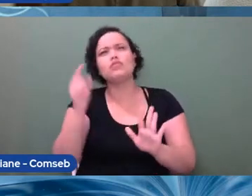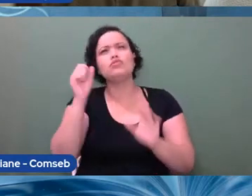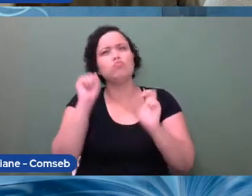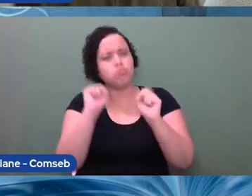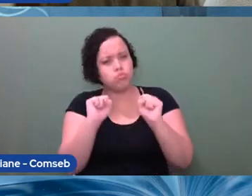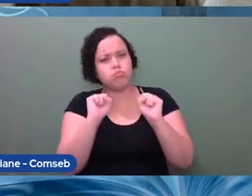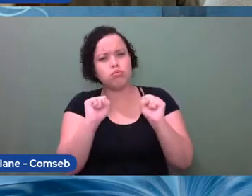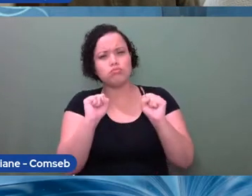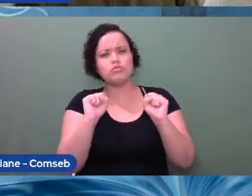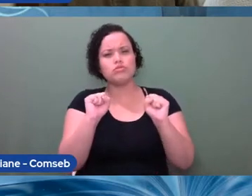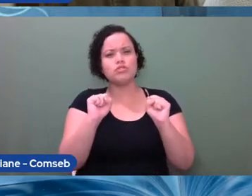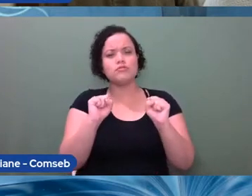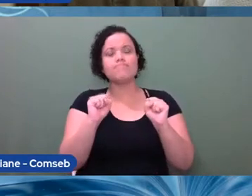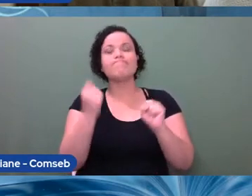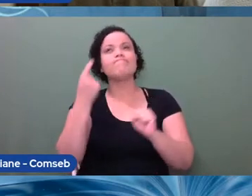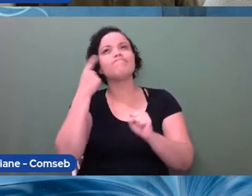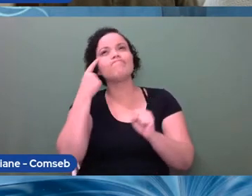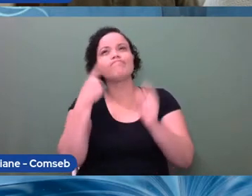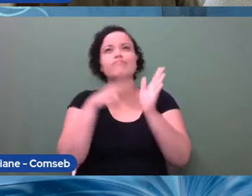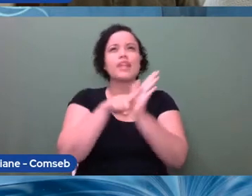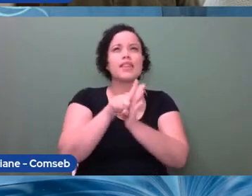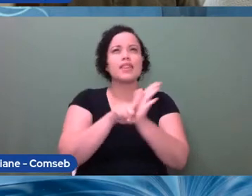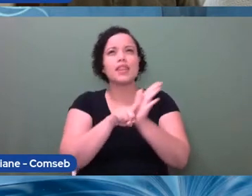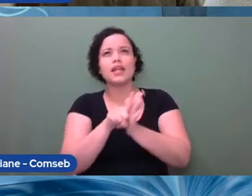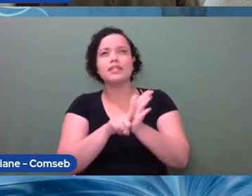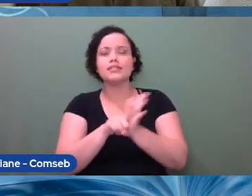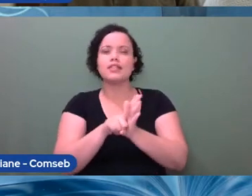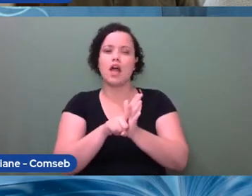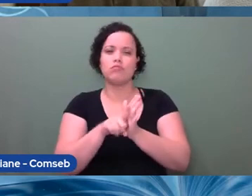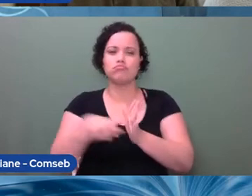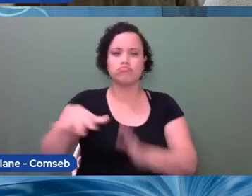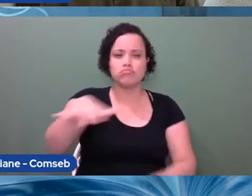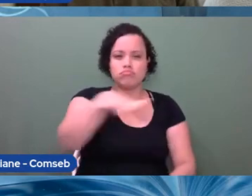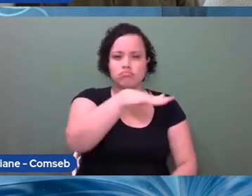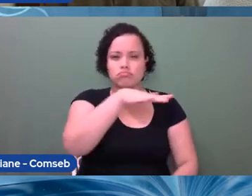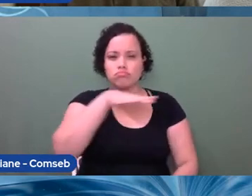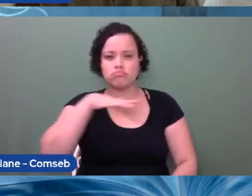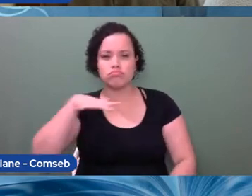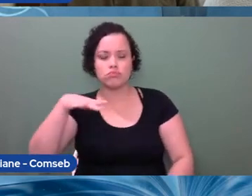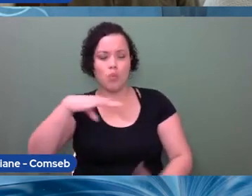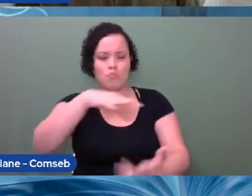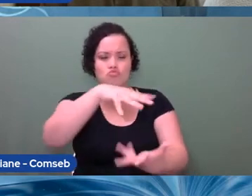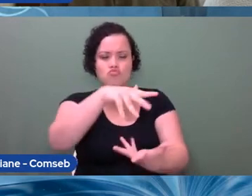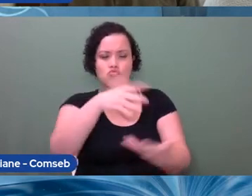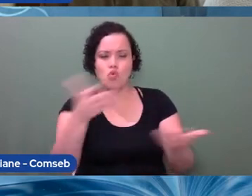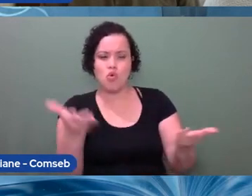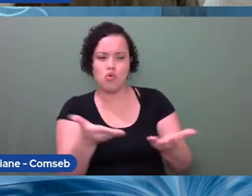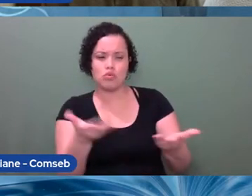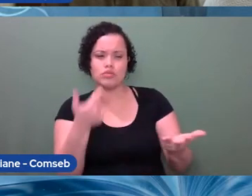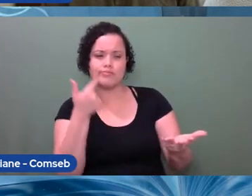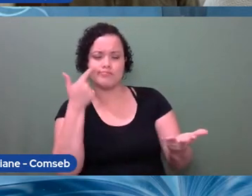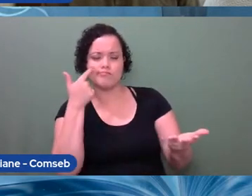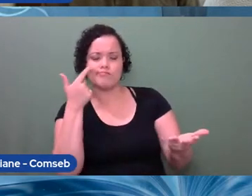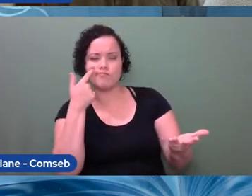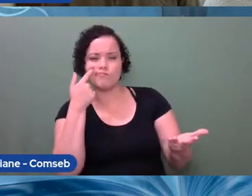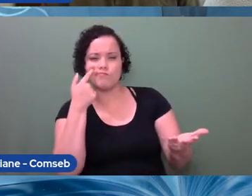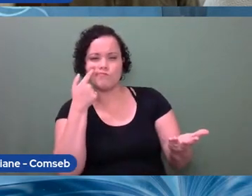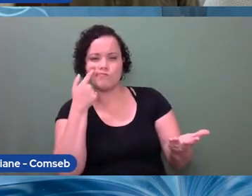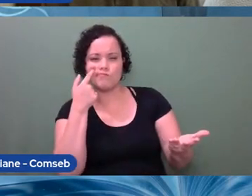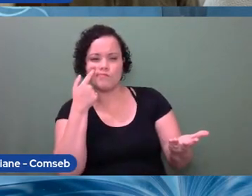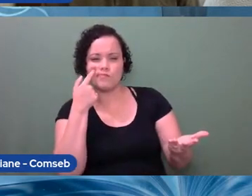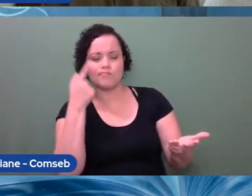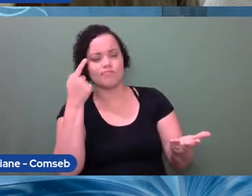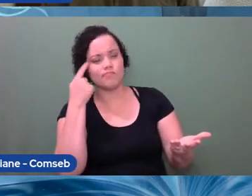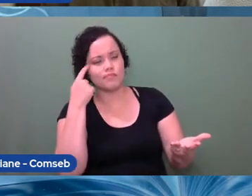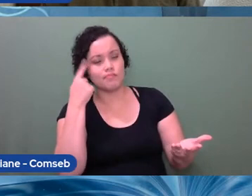analisá-lo, o ambiente, o cenário, fazer algumas inferências. Né?